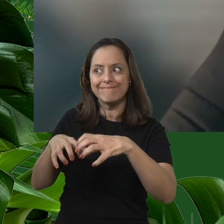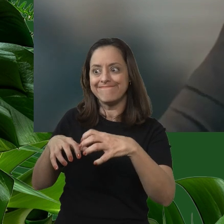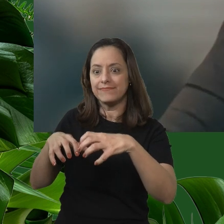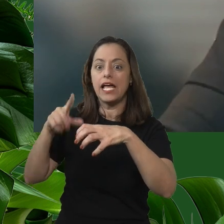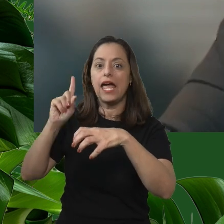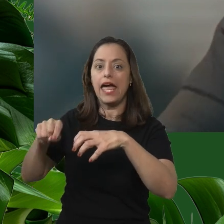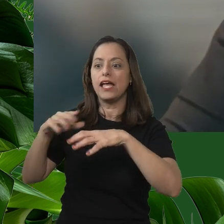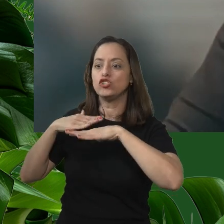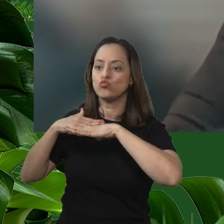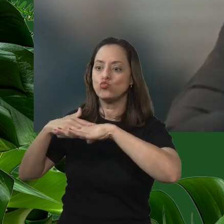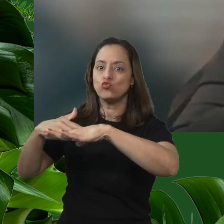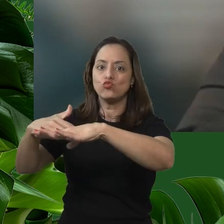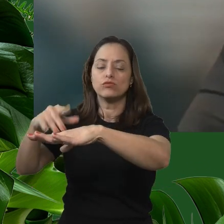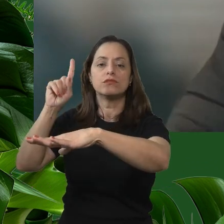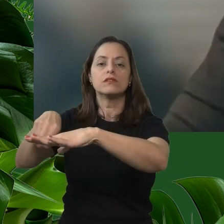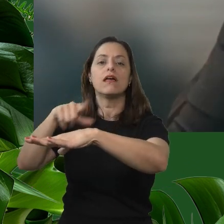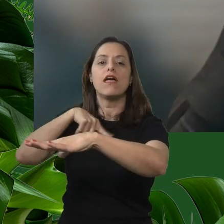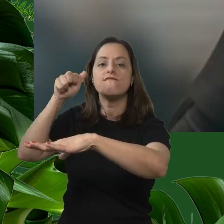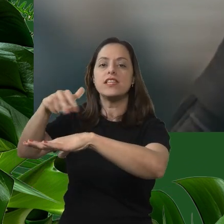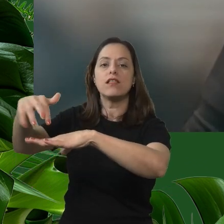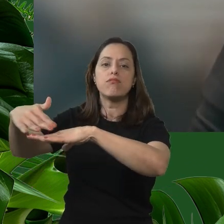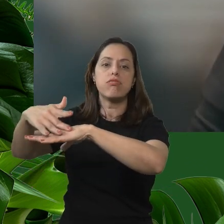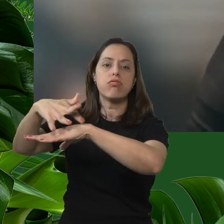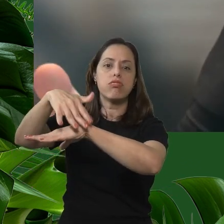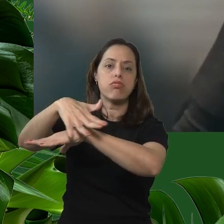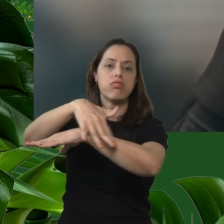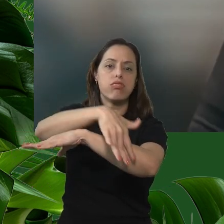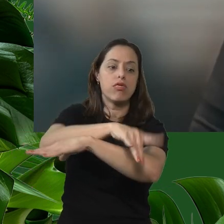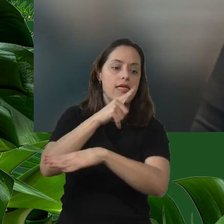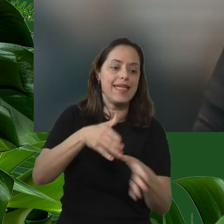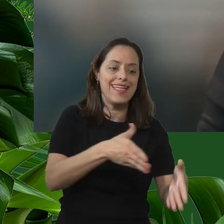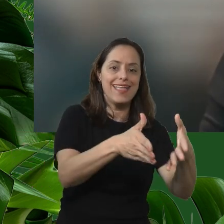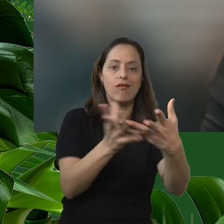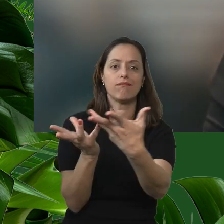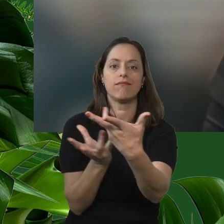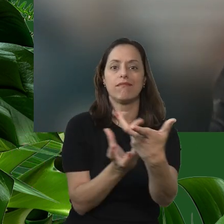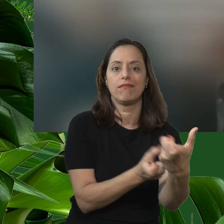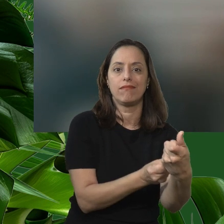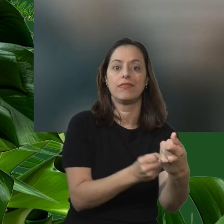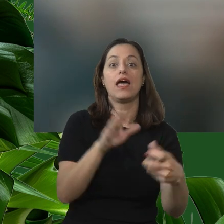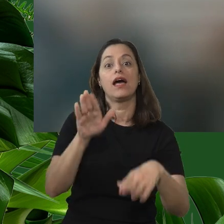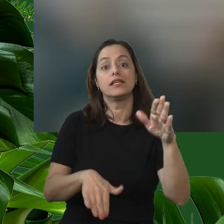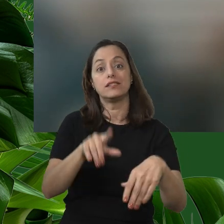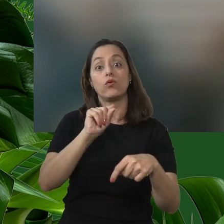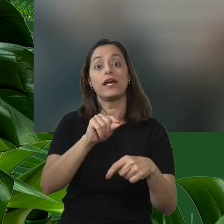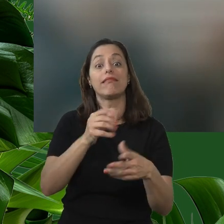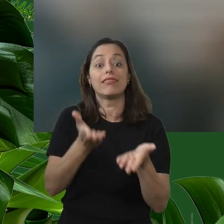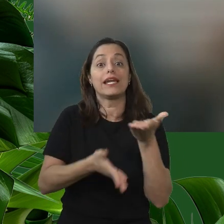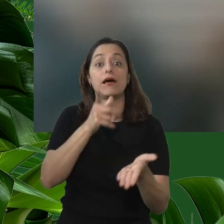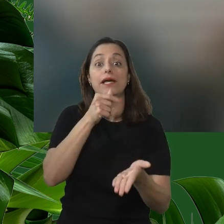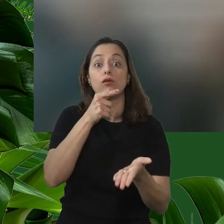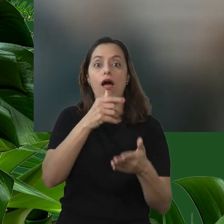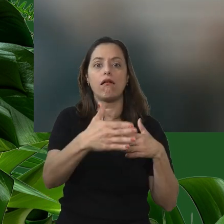solo exposto vai para o leito do rio, e esse leito do rio, com muita matéria orgânica, acaba travando e bloqueando o sistema de tratamento de água. Então,